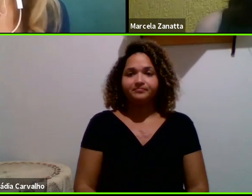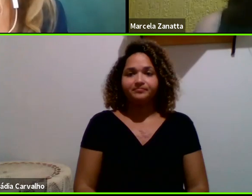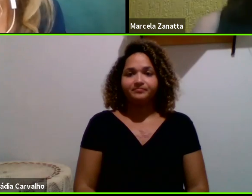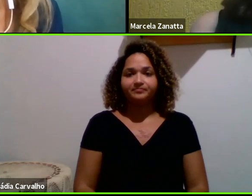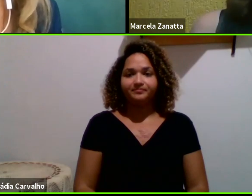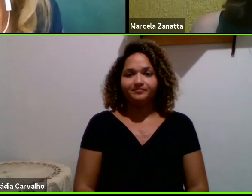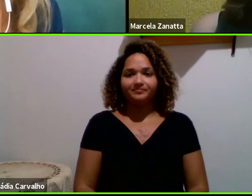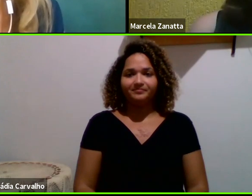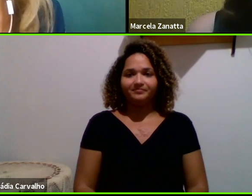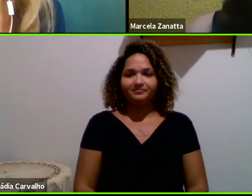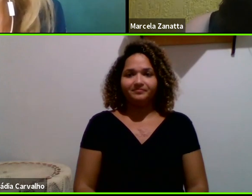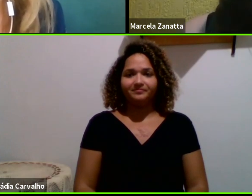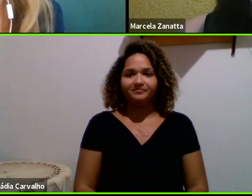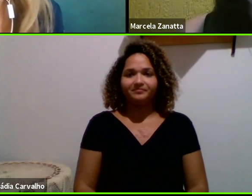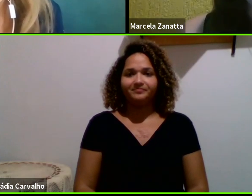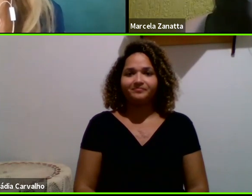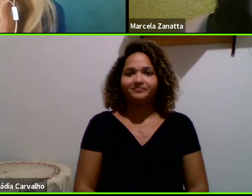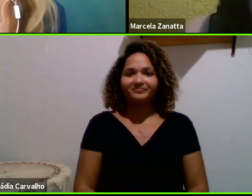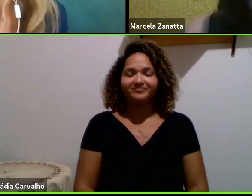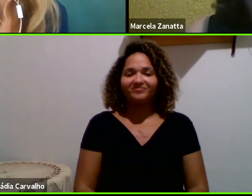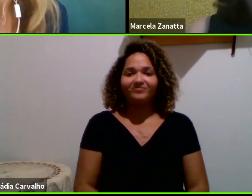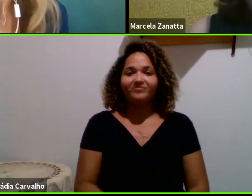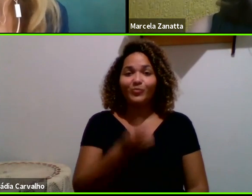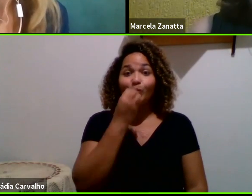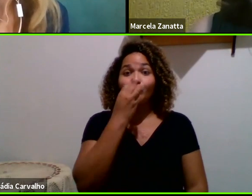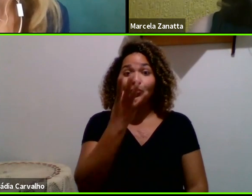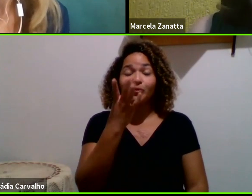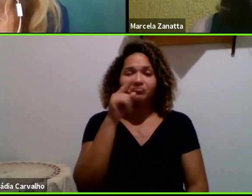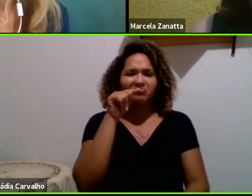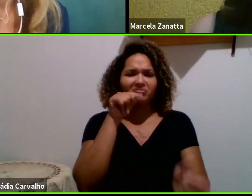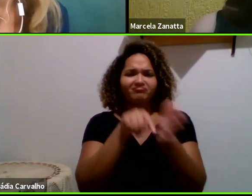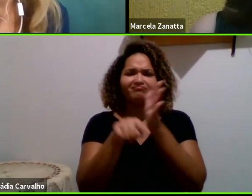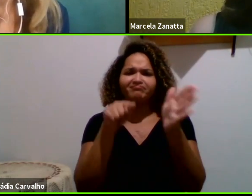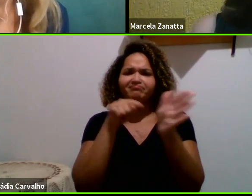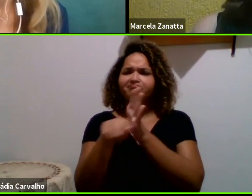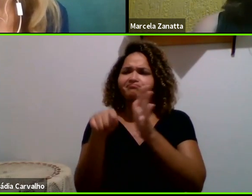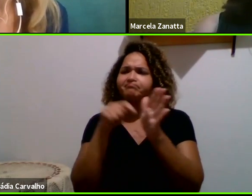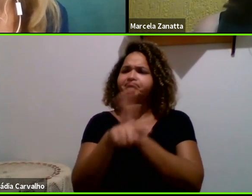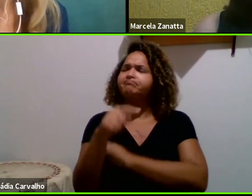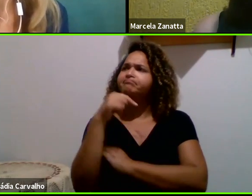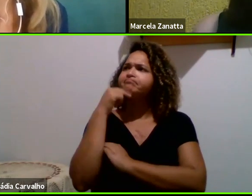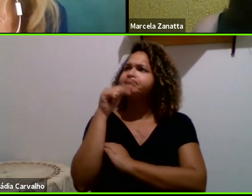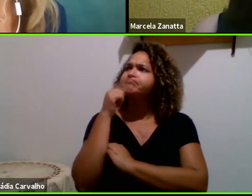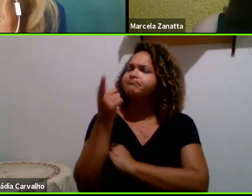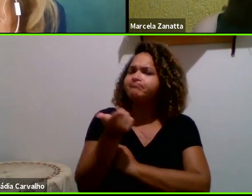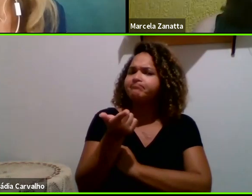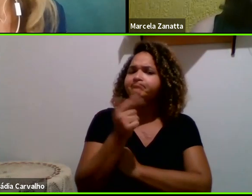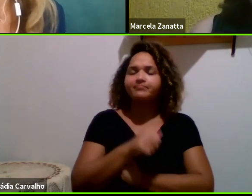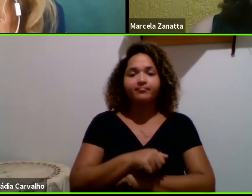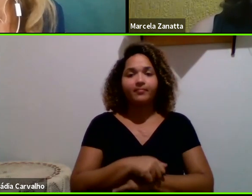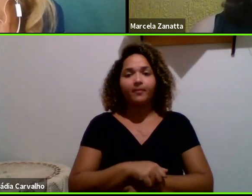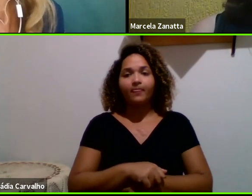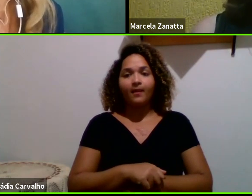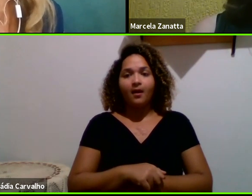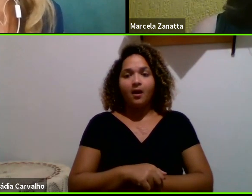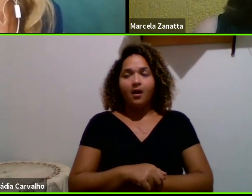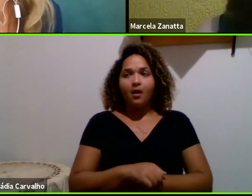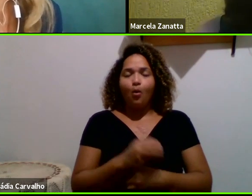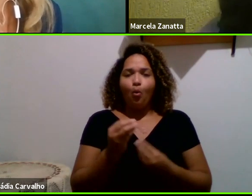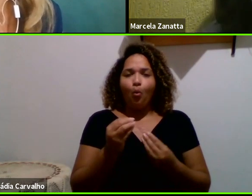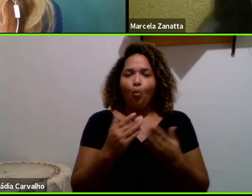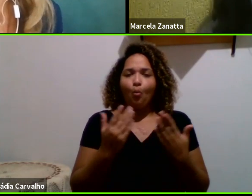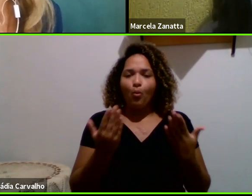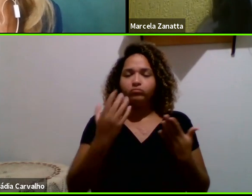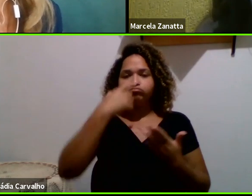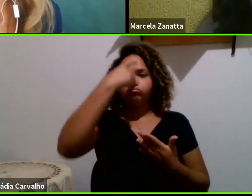Ótimo, ótimo esse questionamento, Carol. Acho importante primeiro a gente colocar que humanização do parto significa a gente